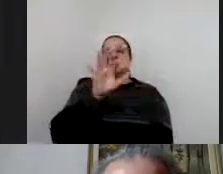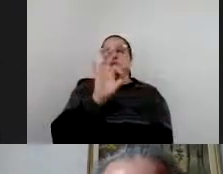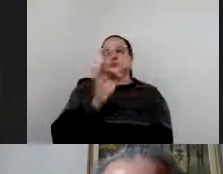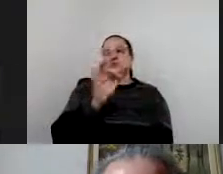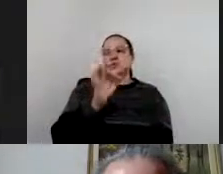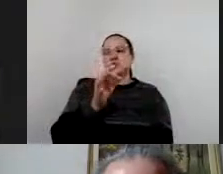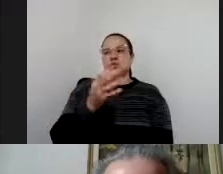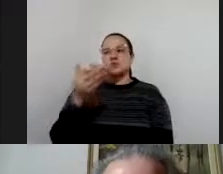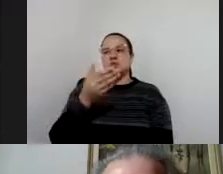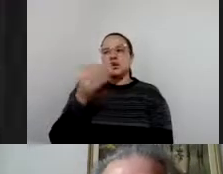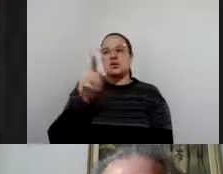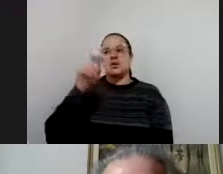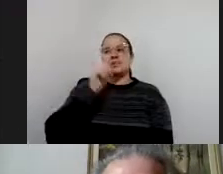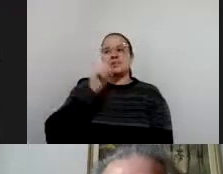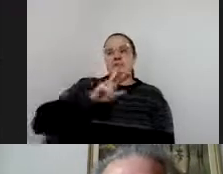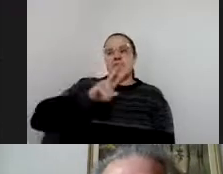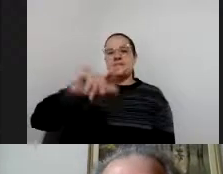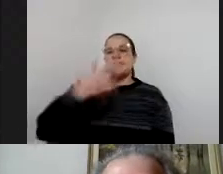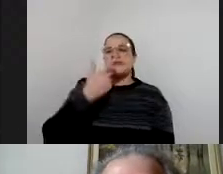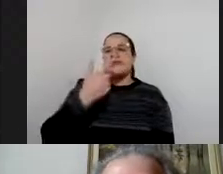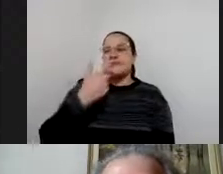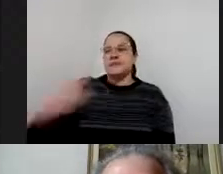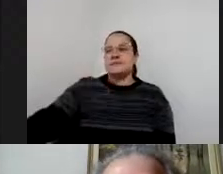passo de novo a palavra para você, por favor.